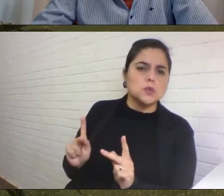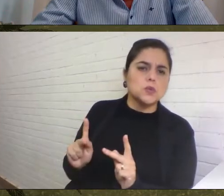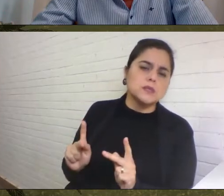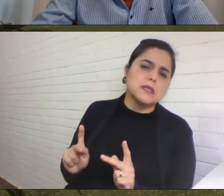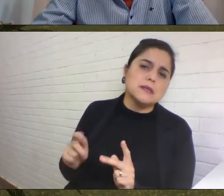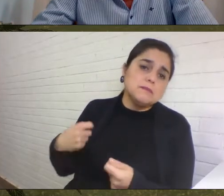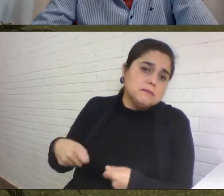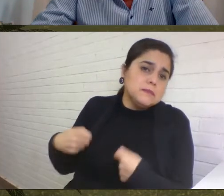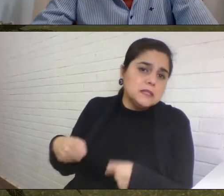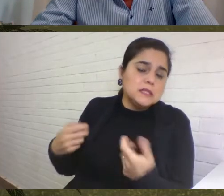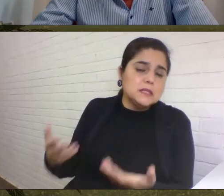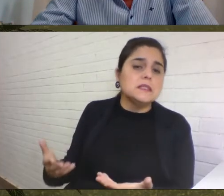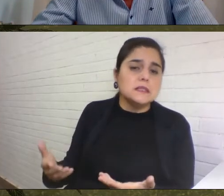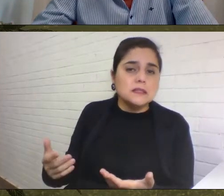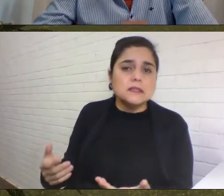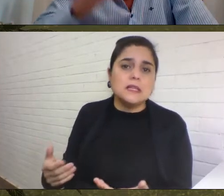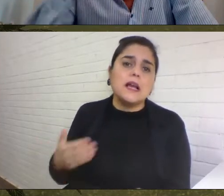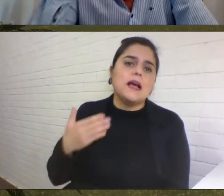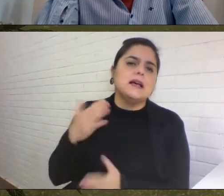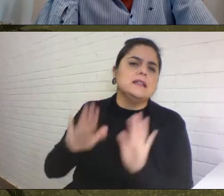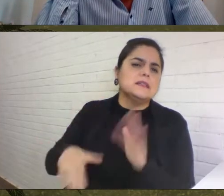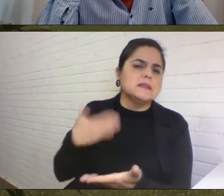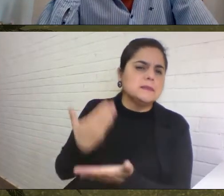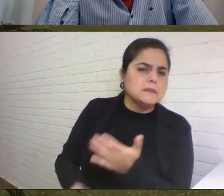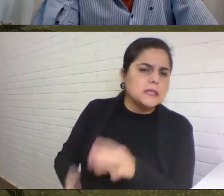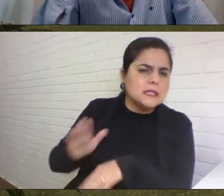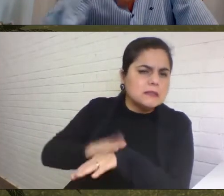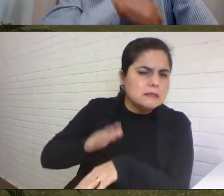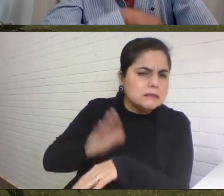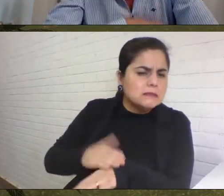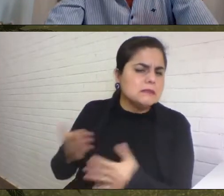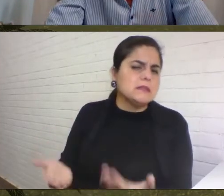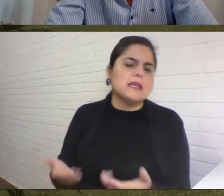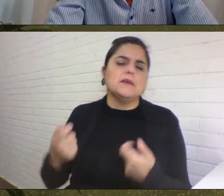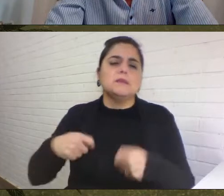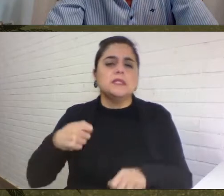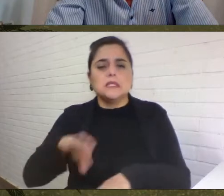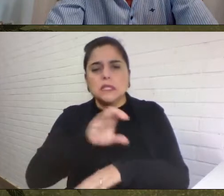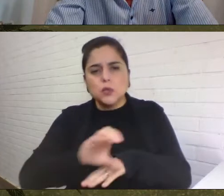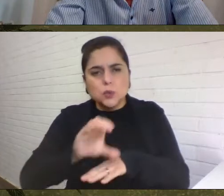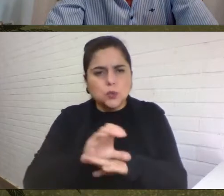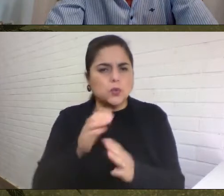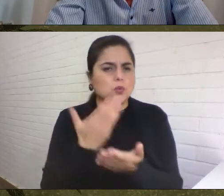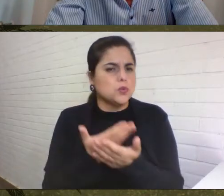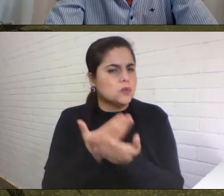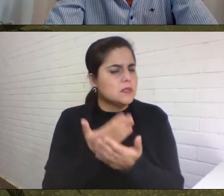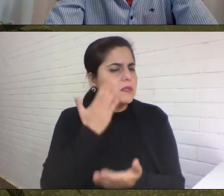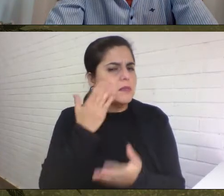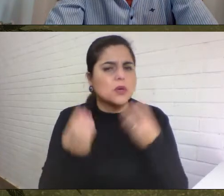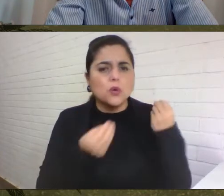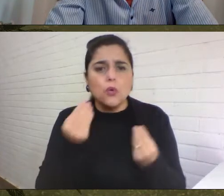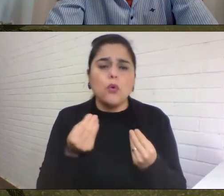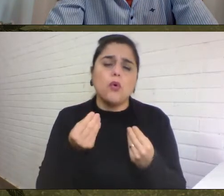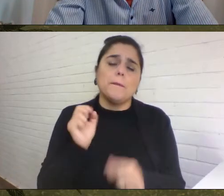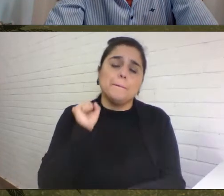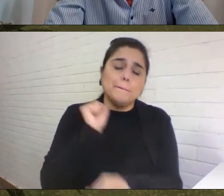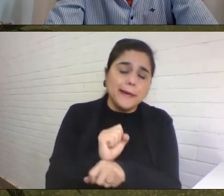talvez tenhamos uma perda de tempo, né? Vamos ter que fazer um curso, não vamos poder dirigir por algum